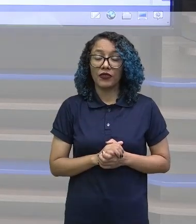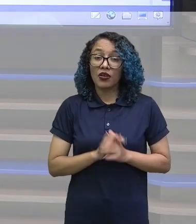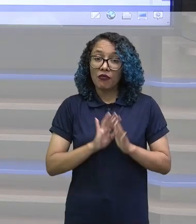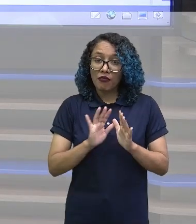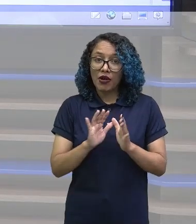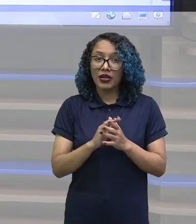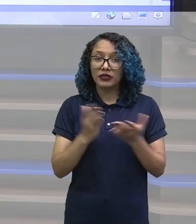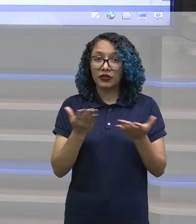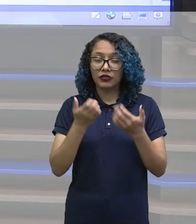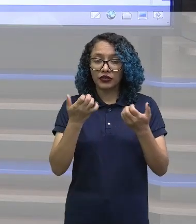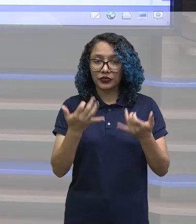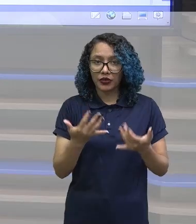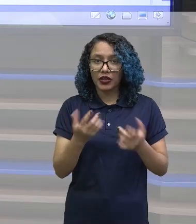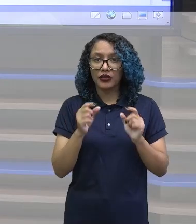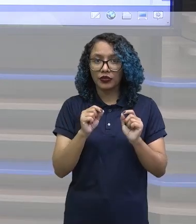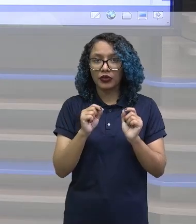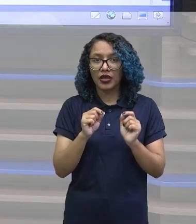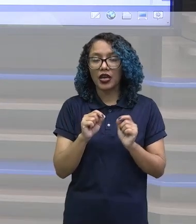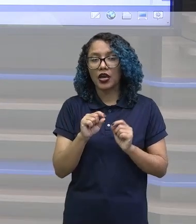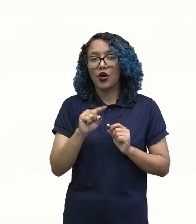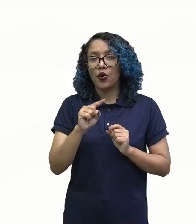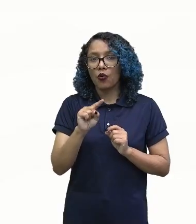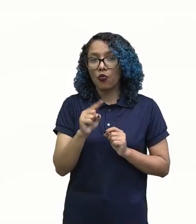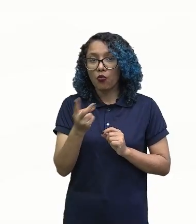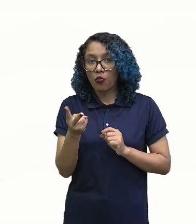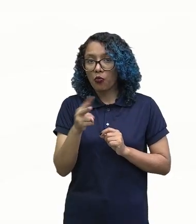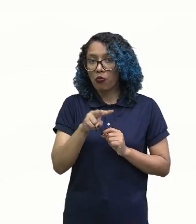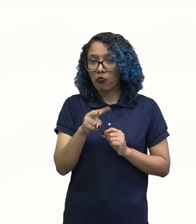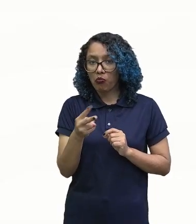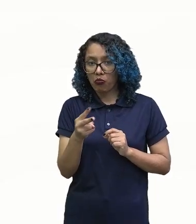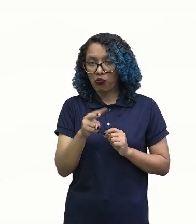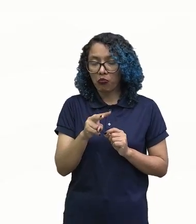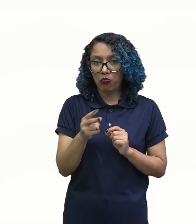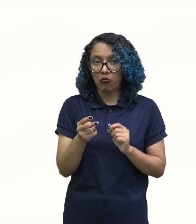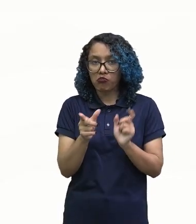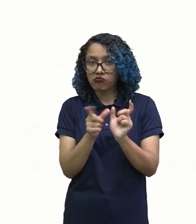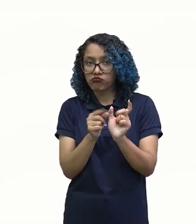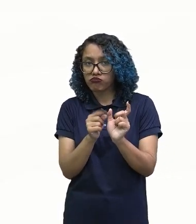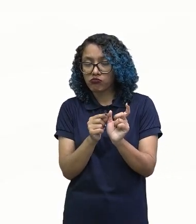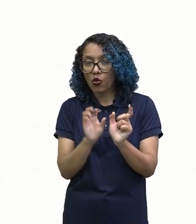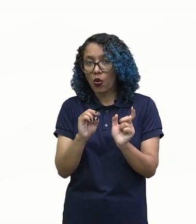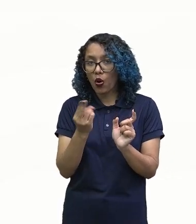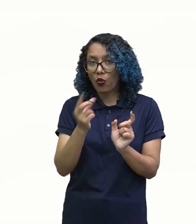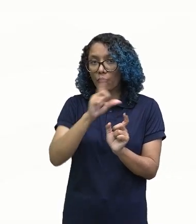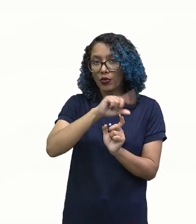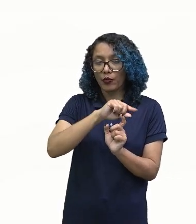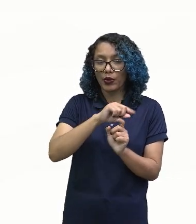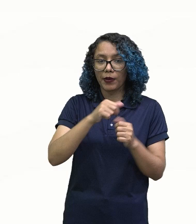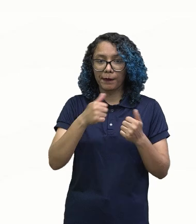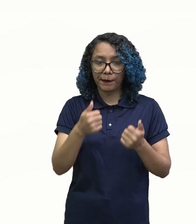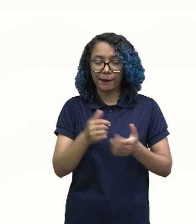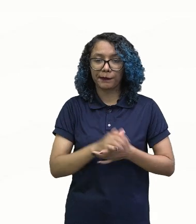um sufixo. Vamos ver o exemplo para vocês aí, ó. Nós já vimos que